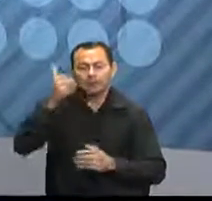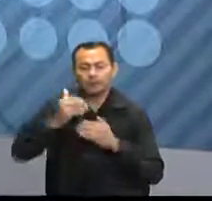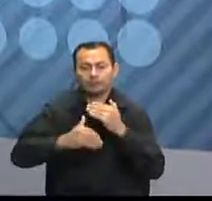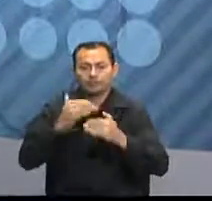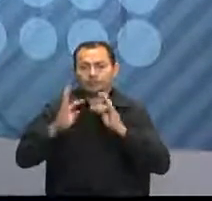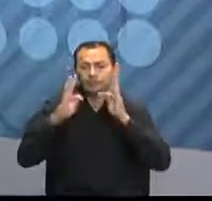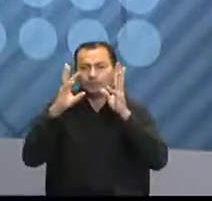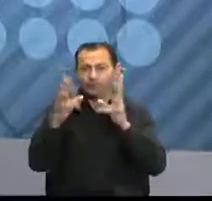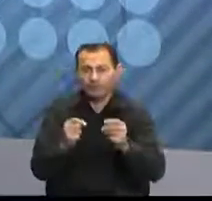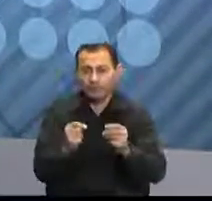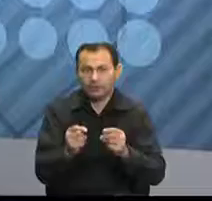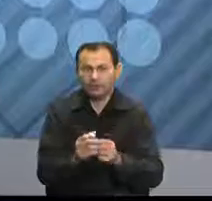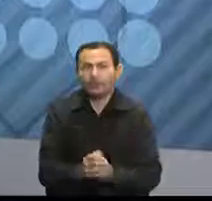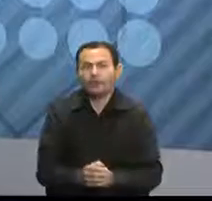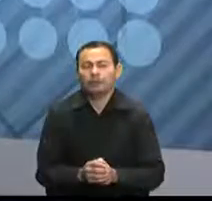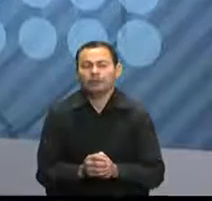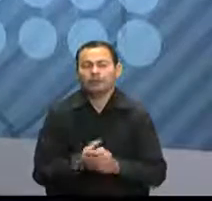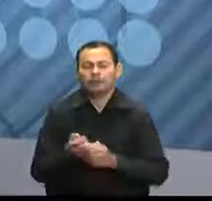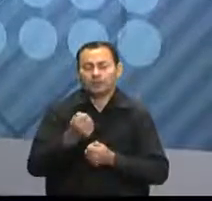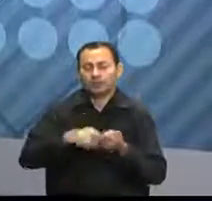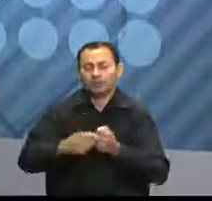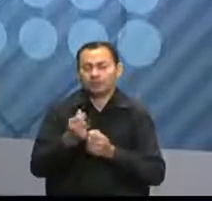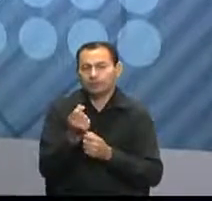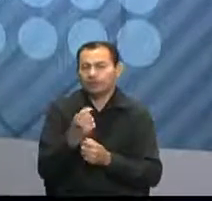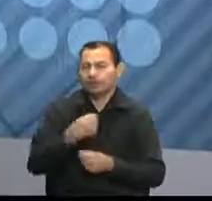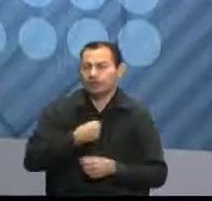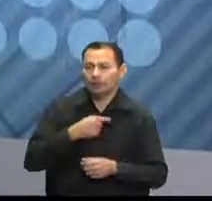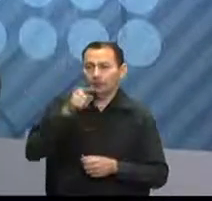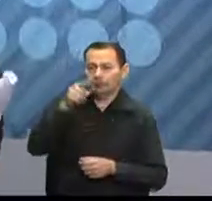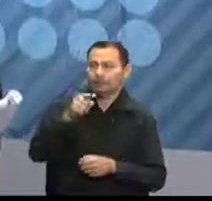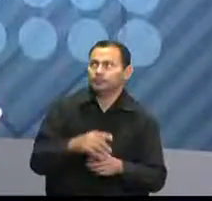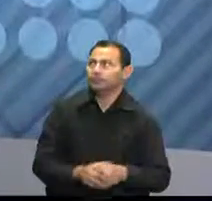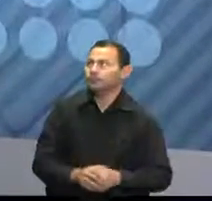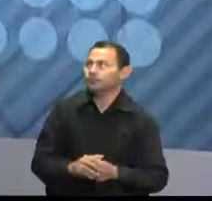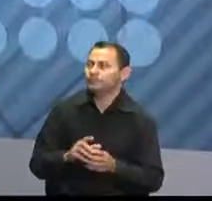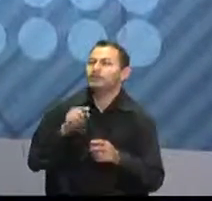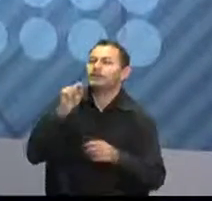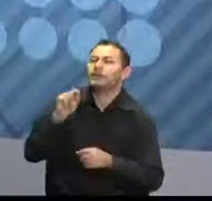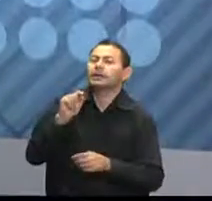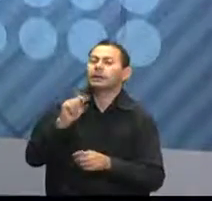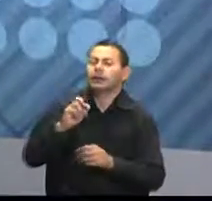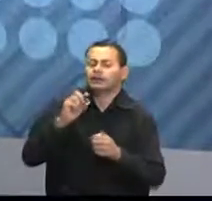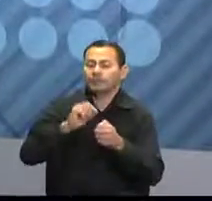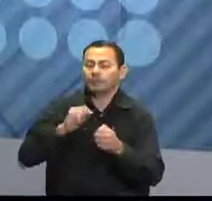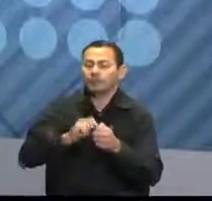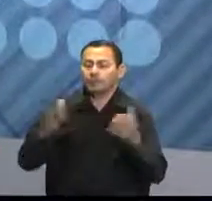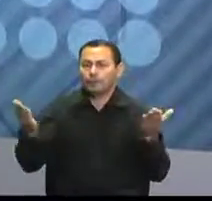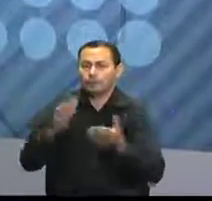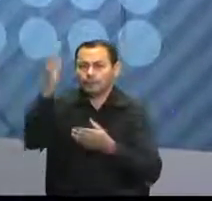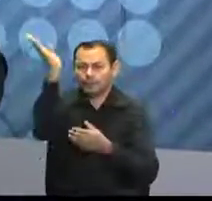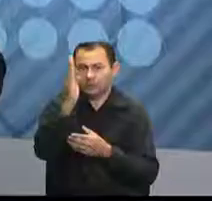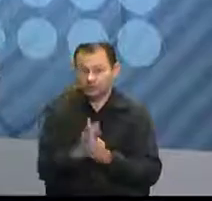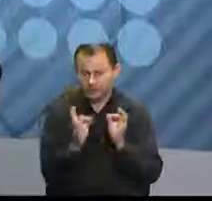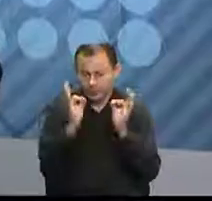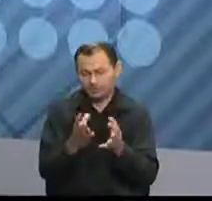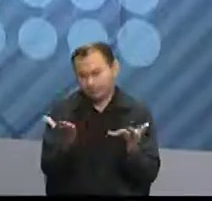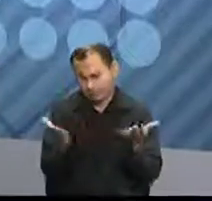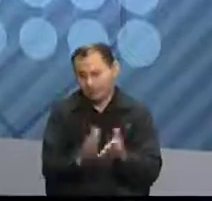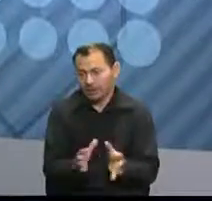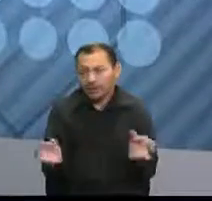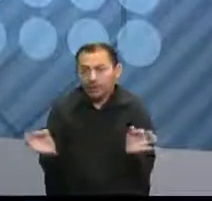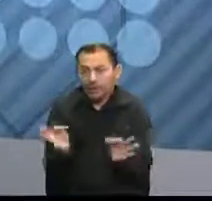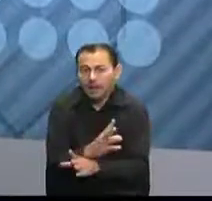toda a operação financeira que eu você e aquilo que é realizado hoje no brasil muito bem